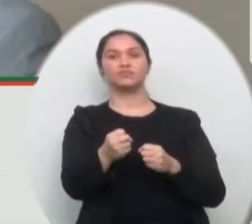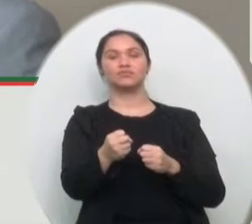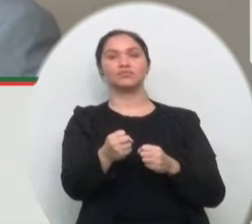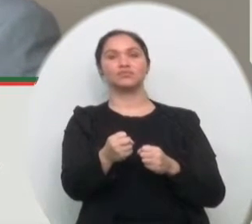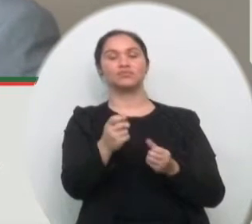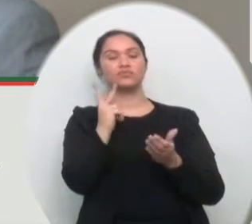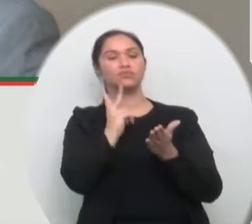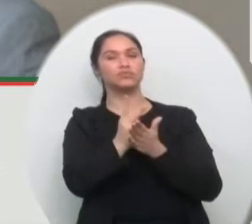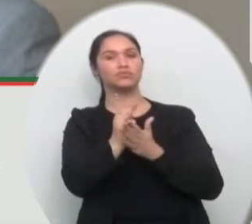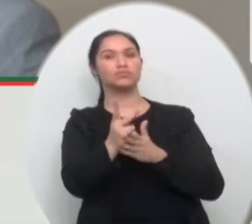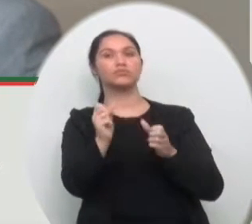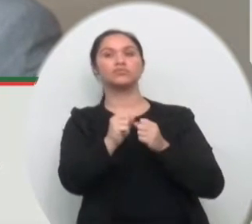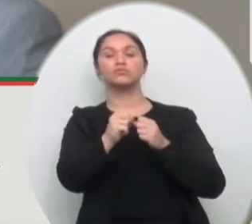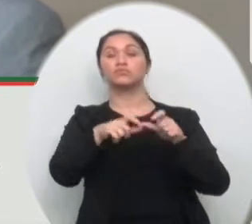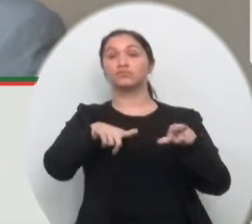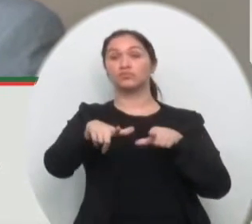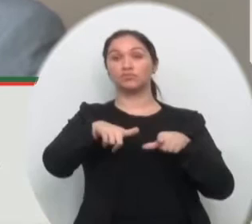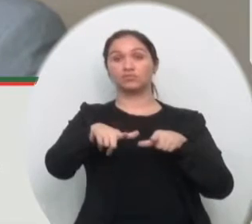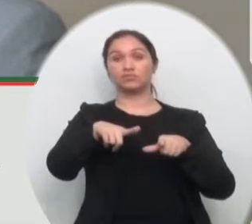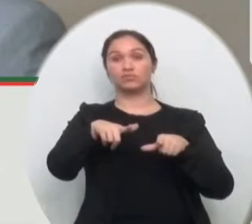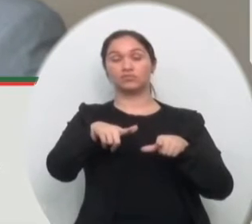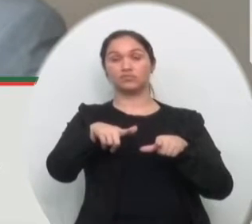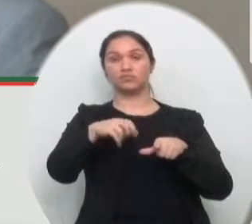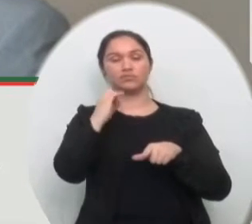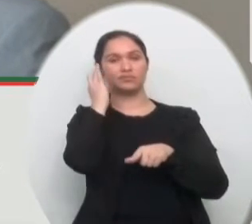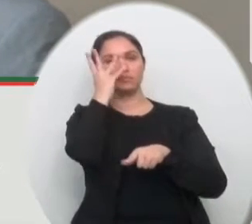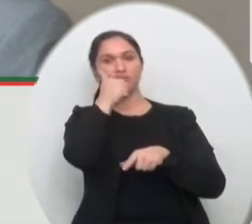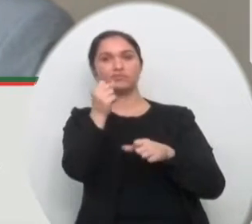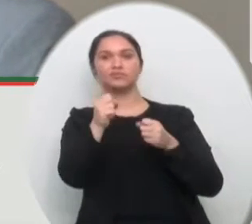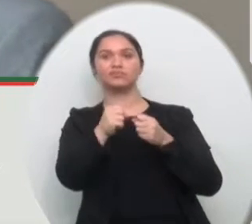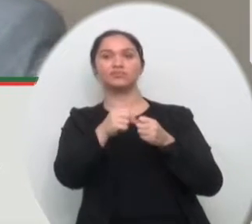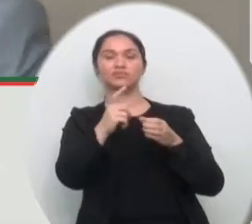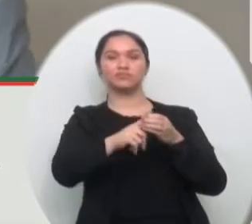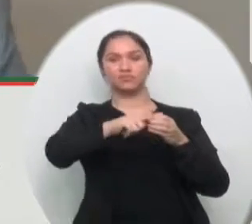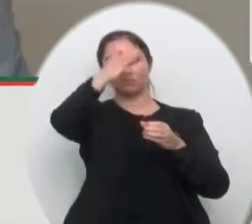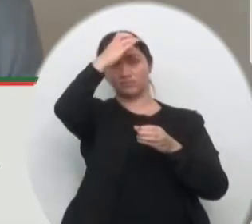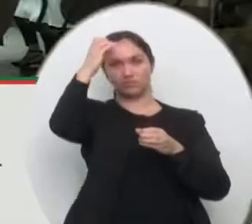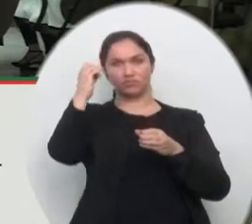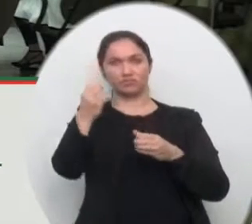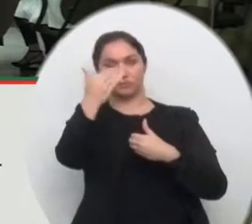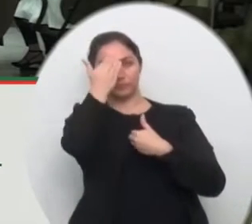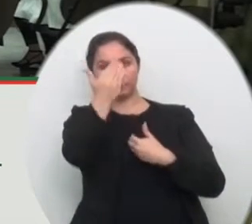trabalho maravilhoso que você desenvolve na cidade de Criciúma, efetivamente. Muito obrigado.